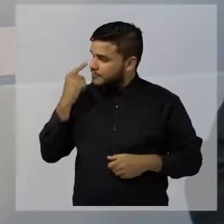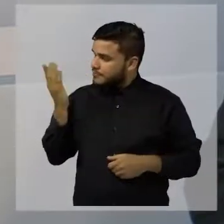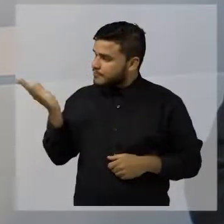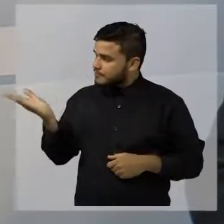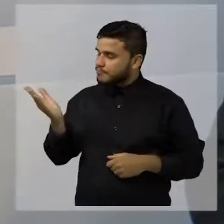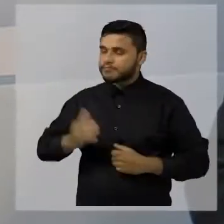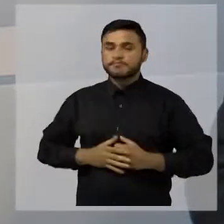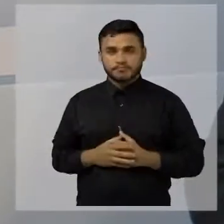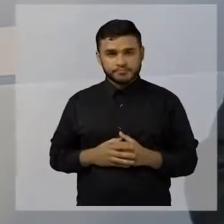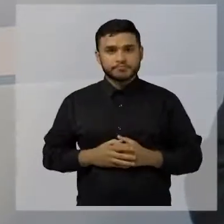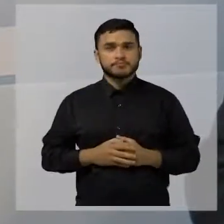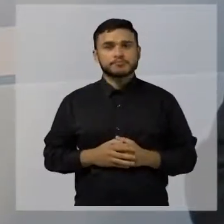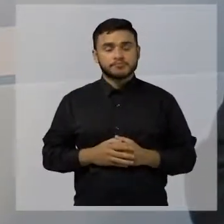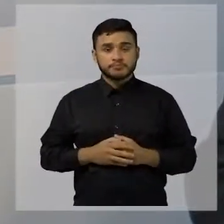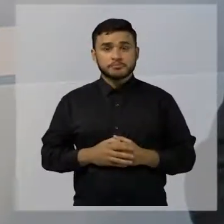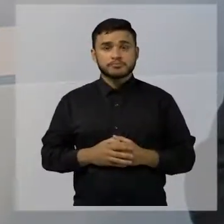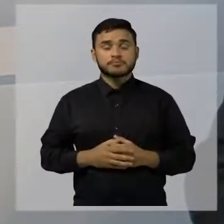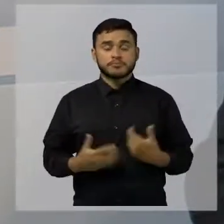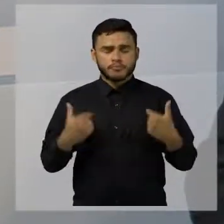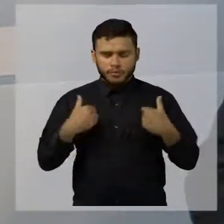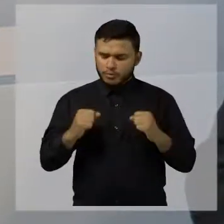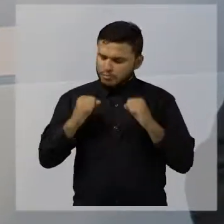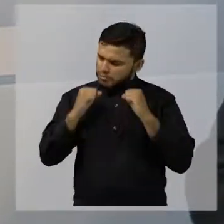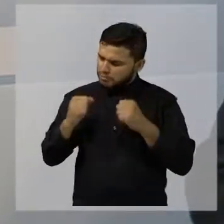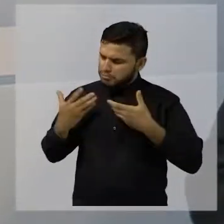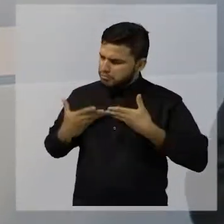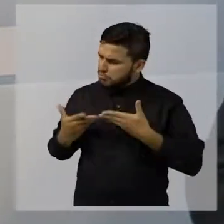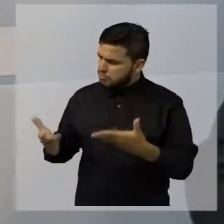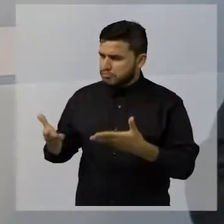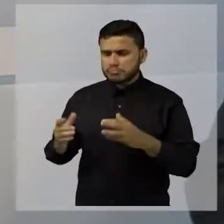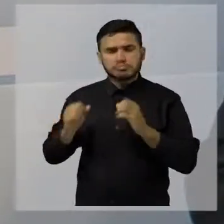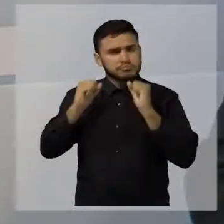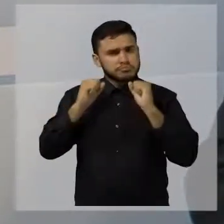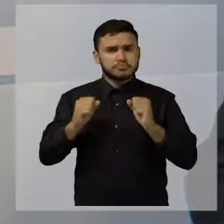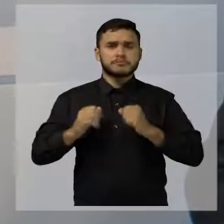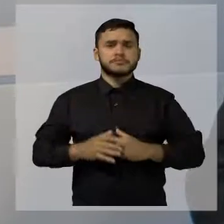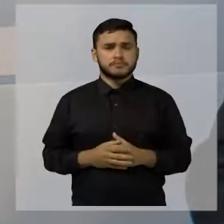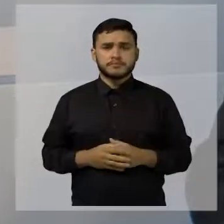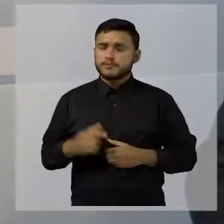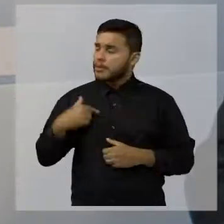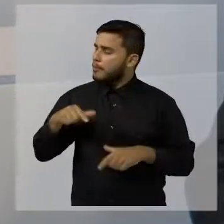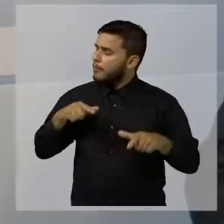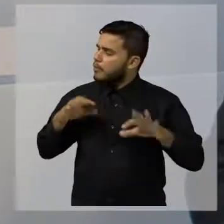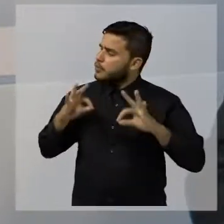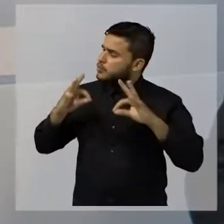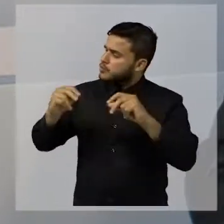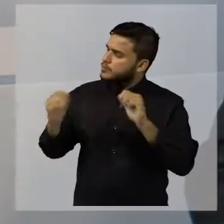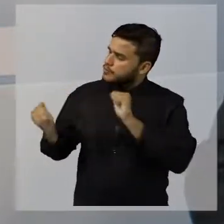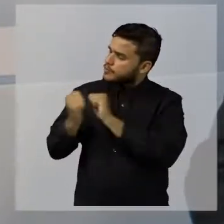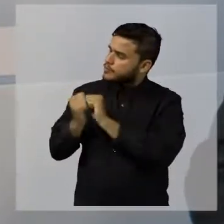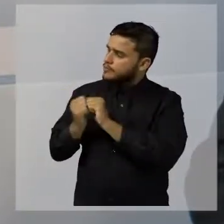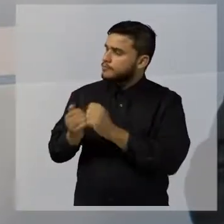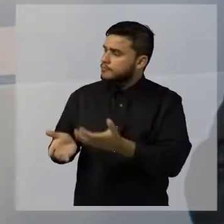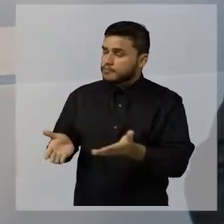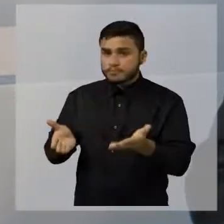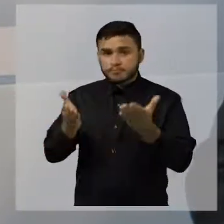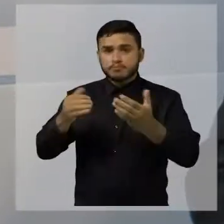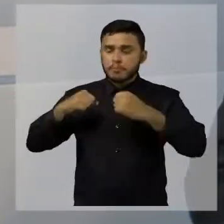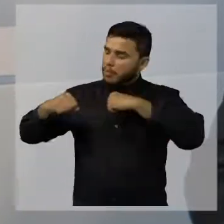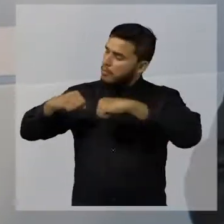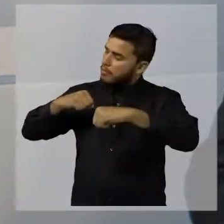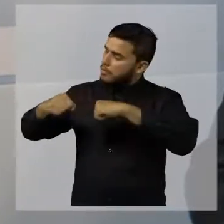e já dizendo que estou às ordens também para que a gente possa trabalhar um